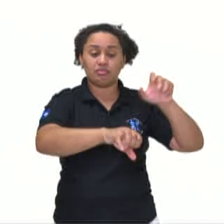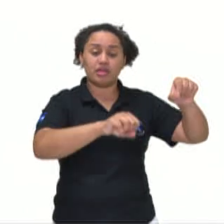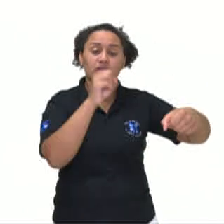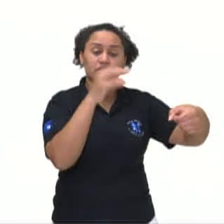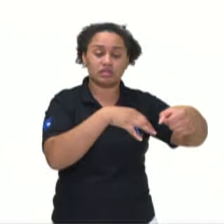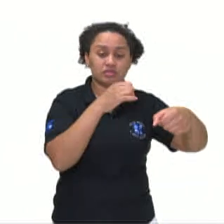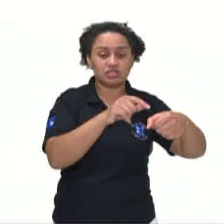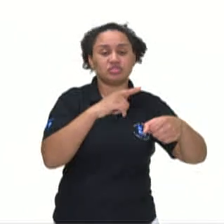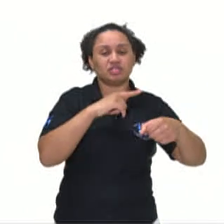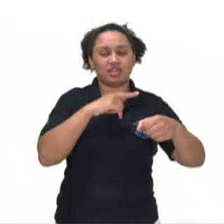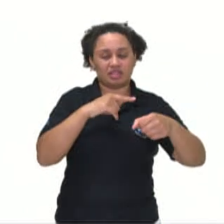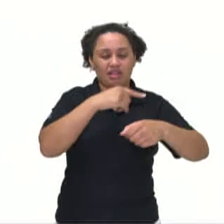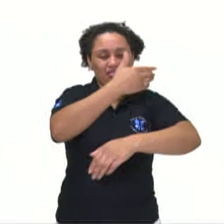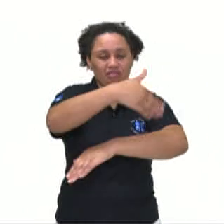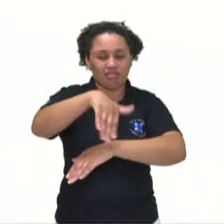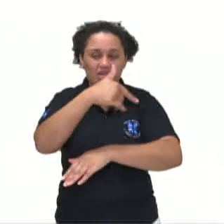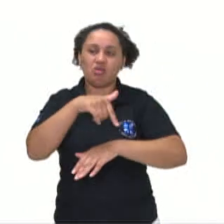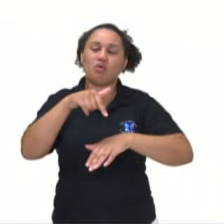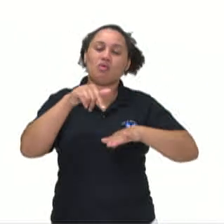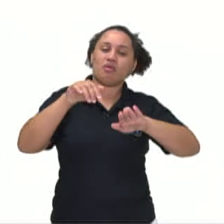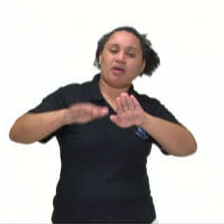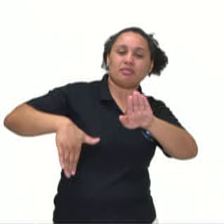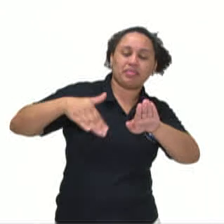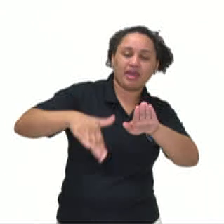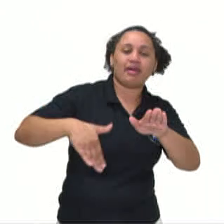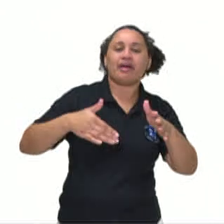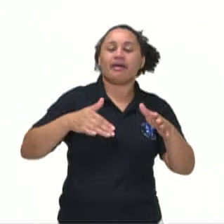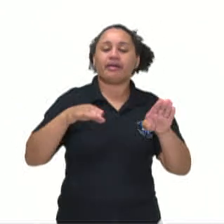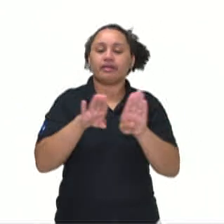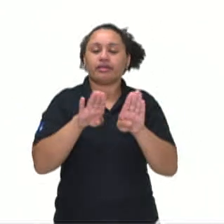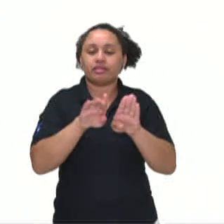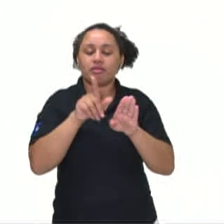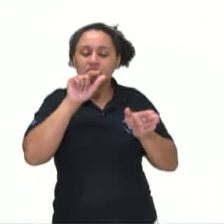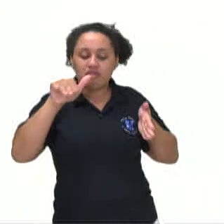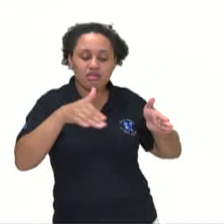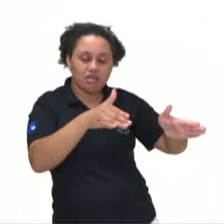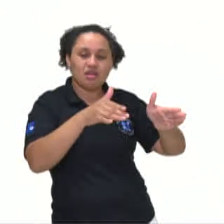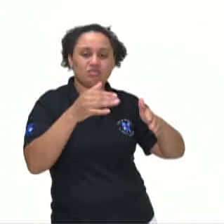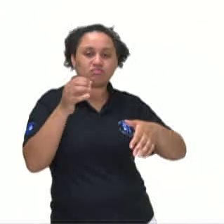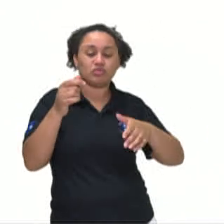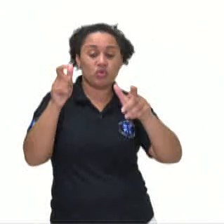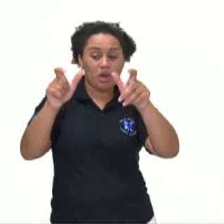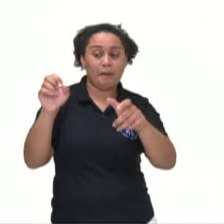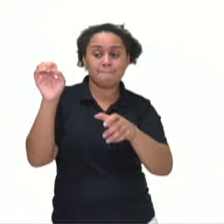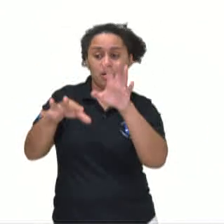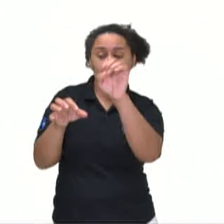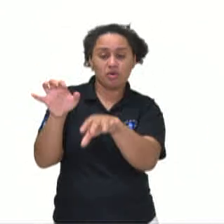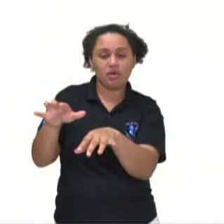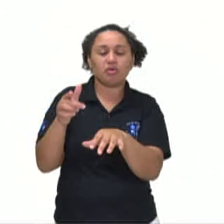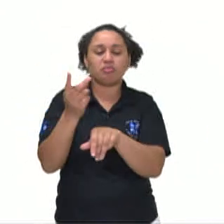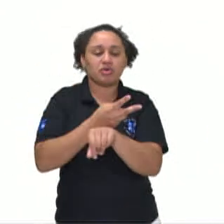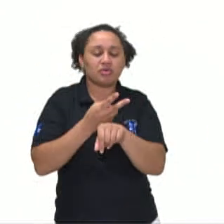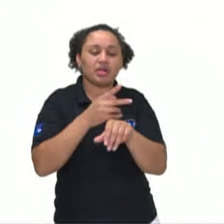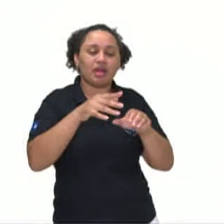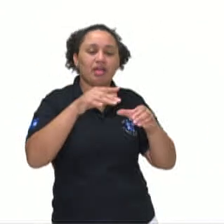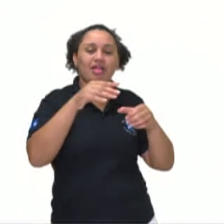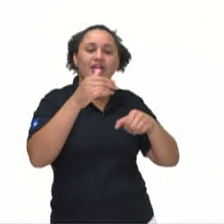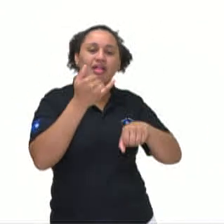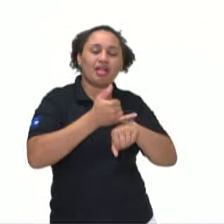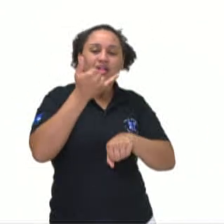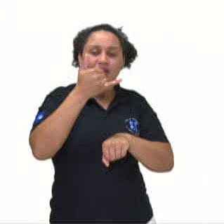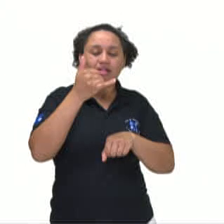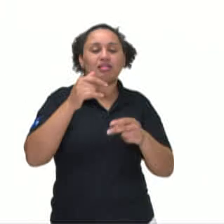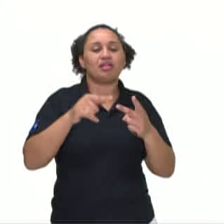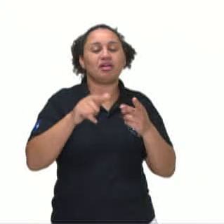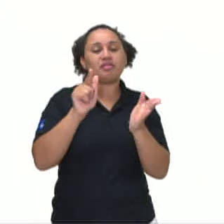pelo consumismo nas ruas, praias, margens de rios e lixões, em busca de latas de alumínio,